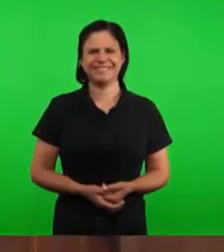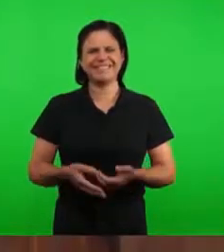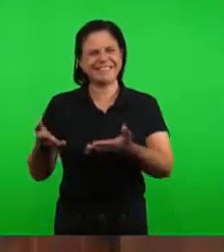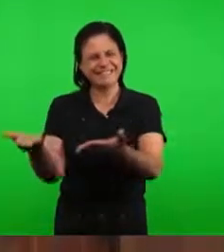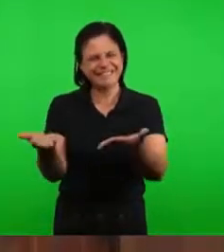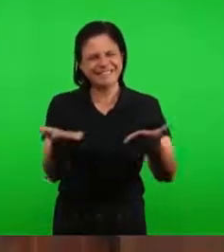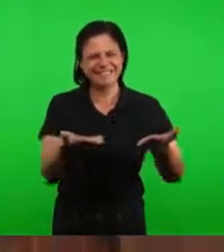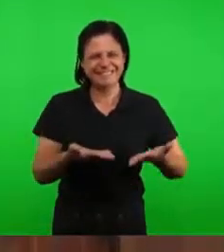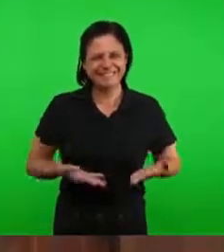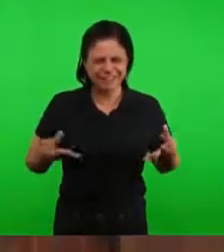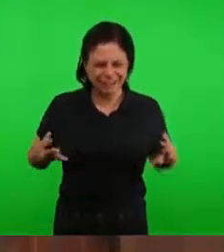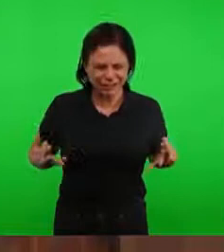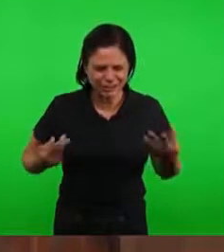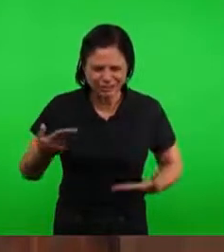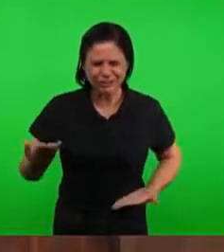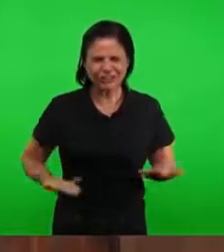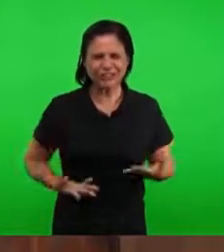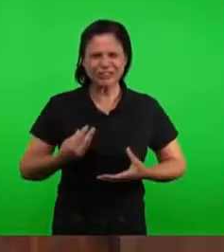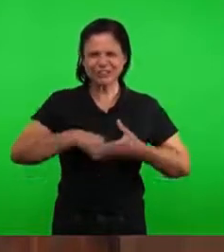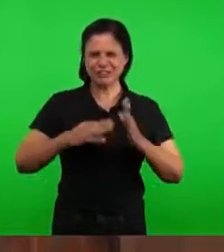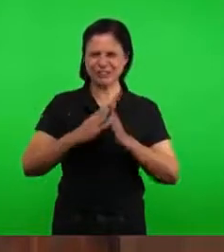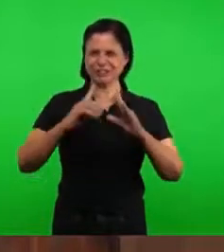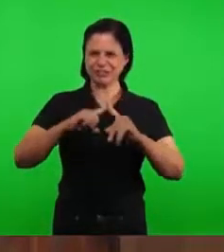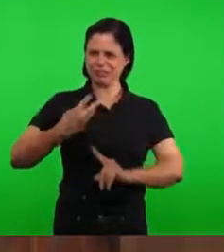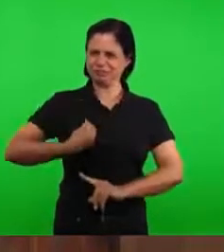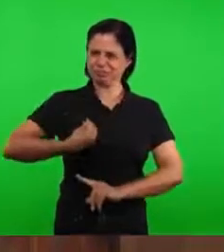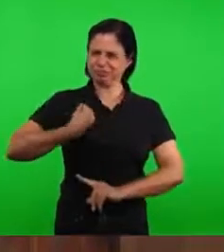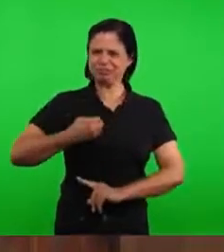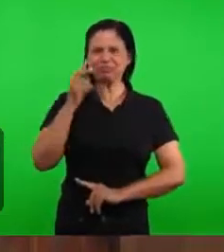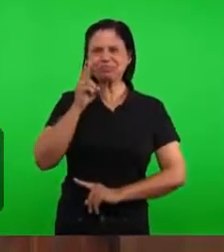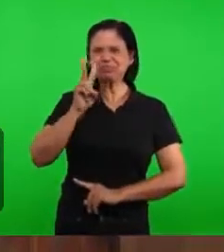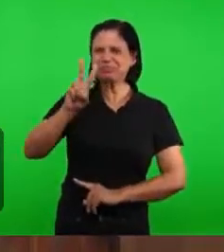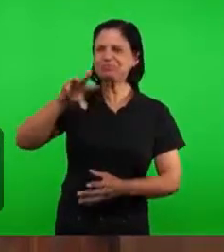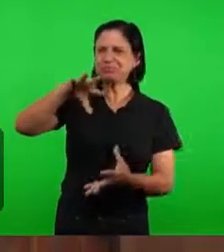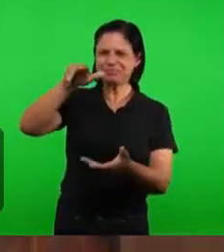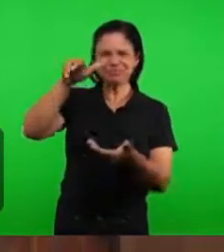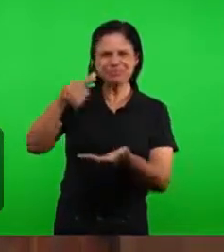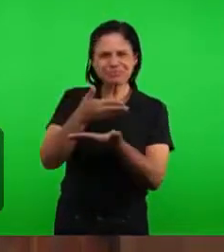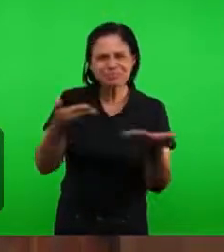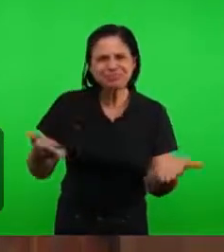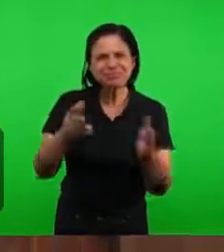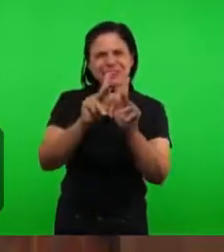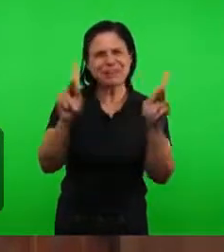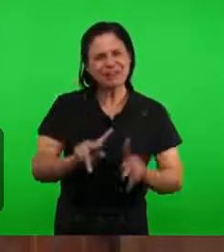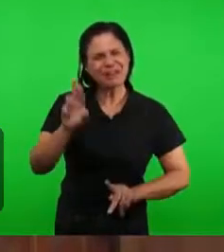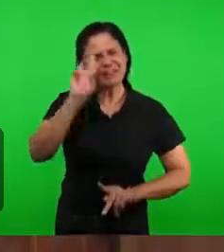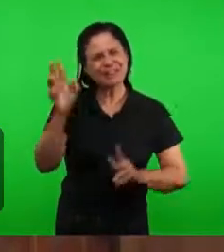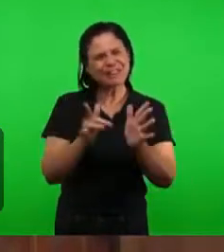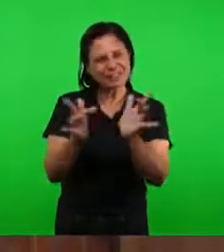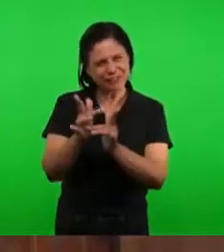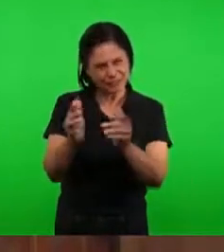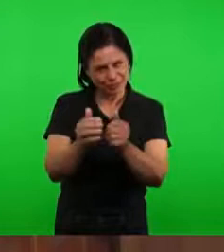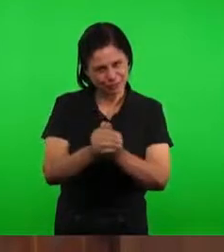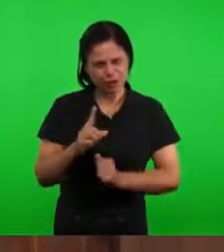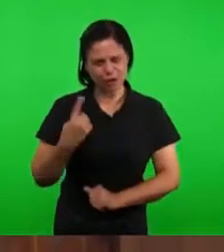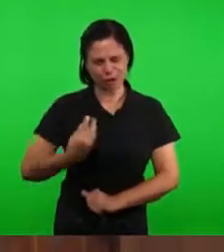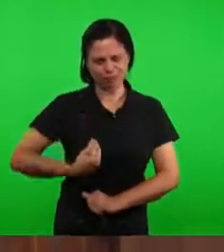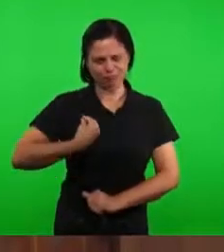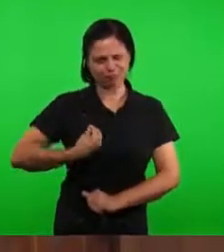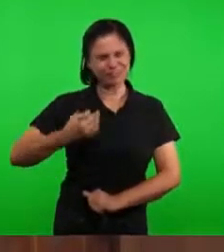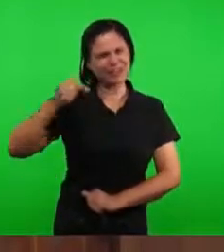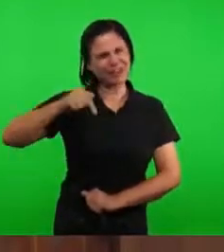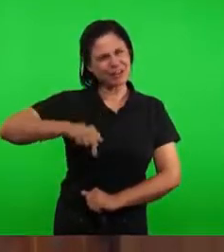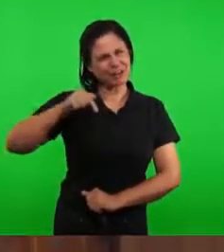Nós queremos cumprimentar aos irmãos que estão nas igrejas recebendo esta transmissão com a paz do Senhor Jesus. Irmãos, nós estamos aqui para